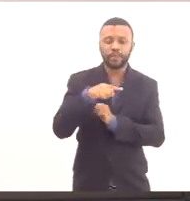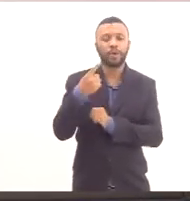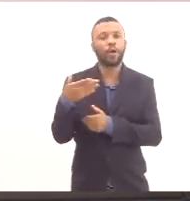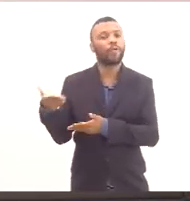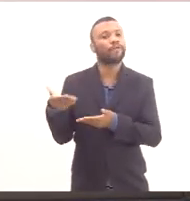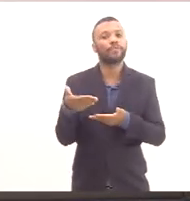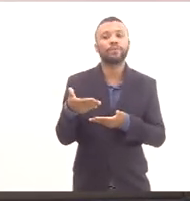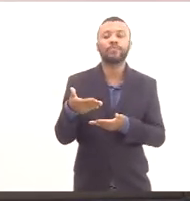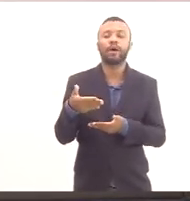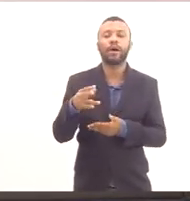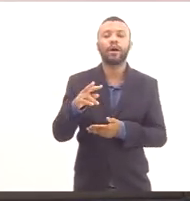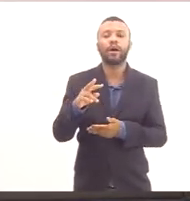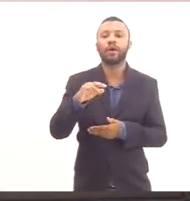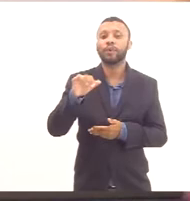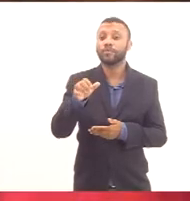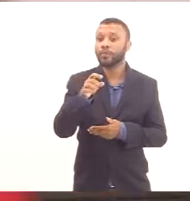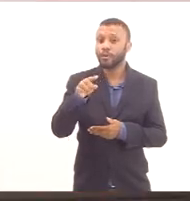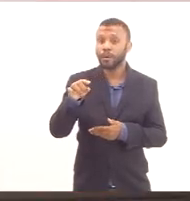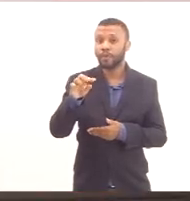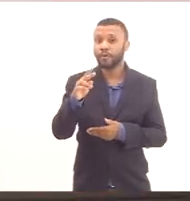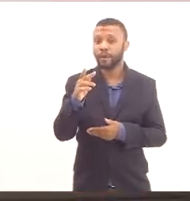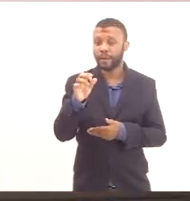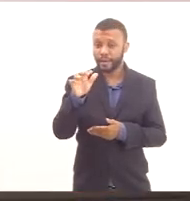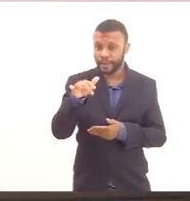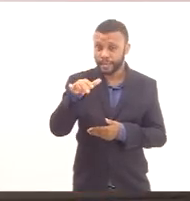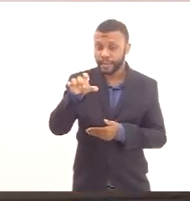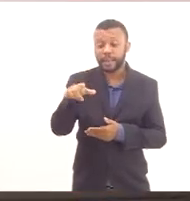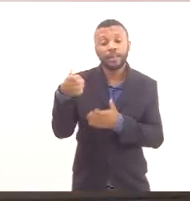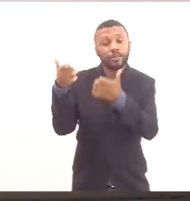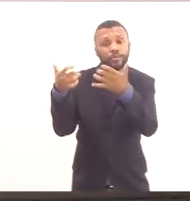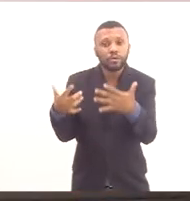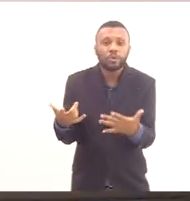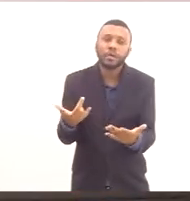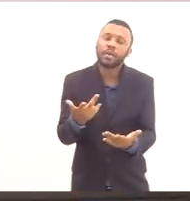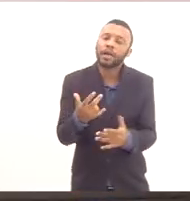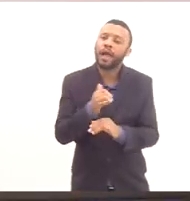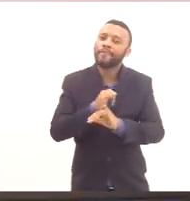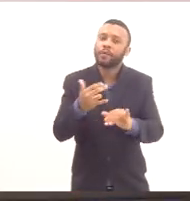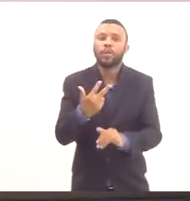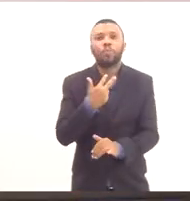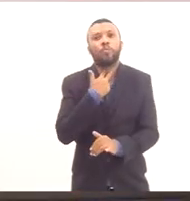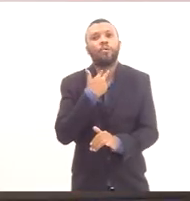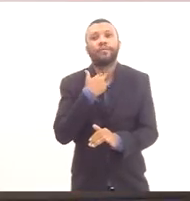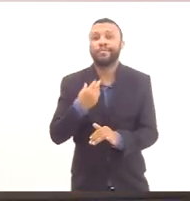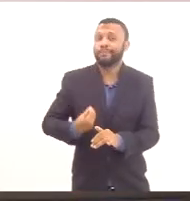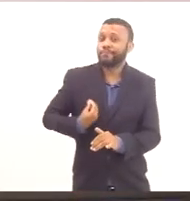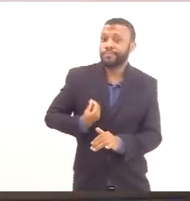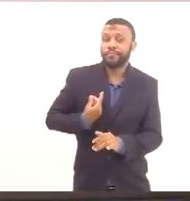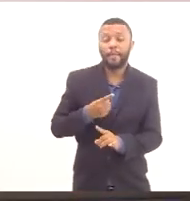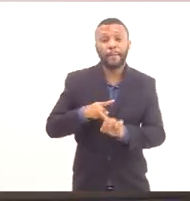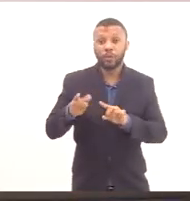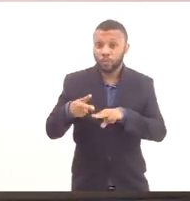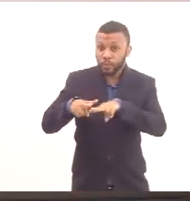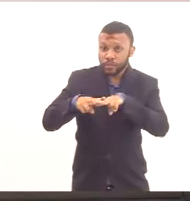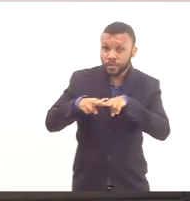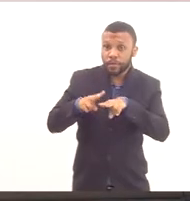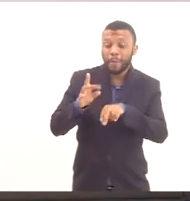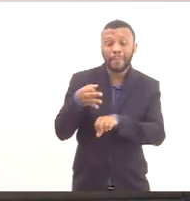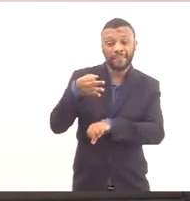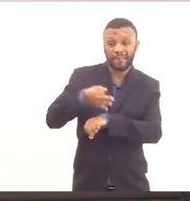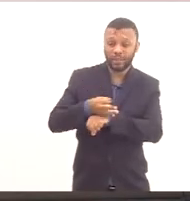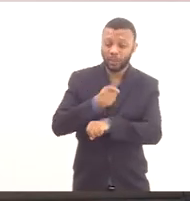João Henriques a que apenas justificou de justifica o que não poderia comparecer mas não deu relevante motivo para isso para